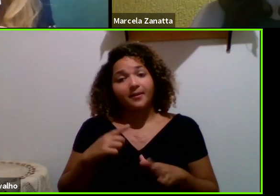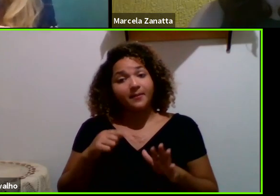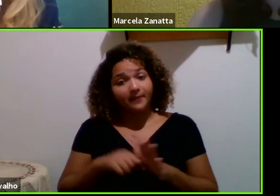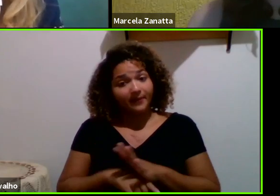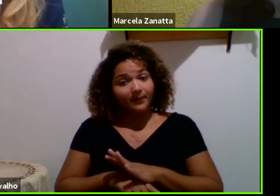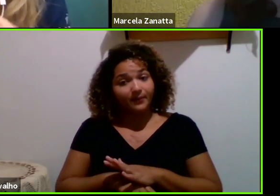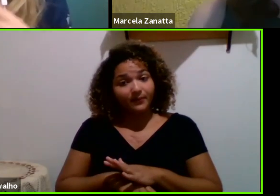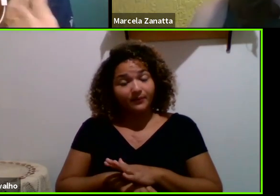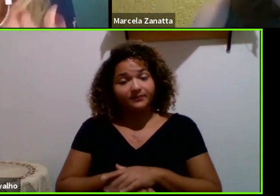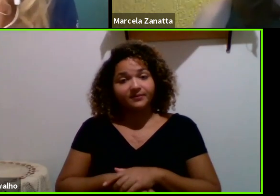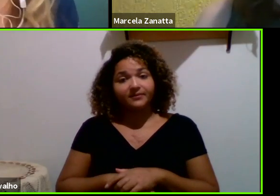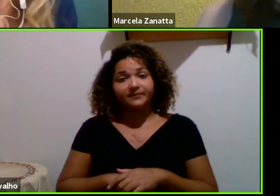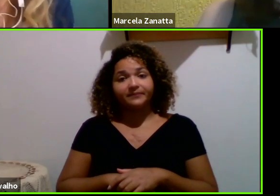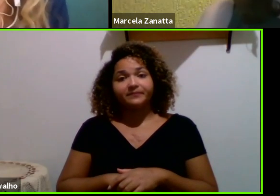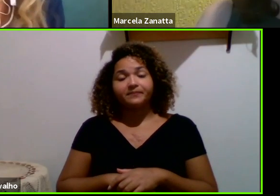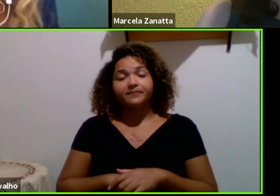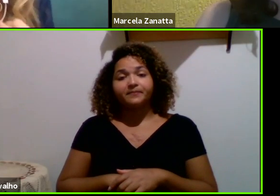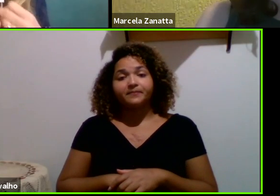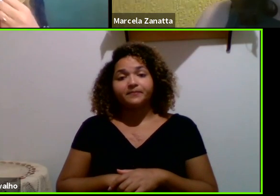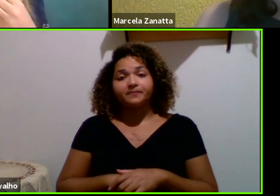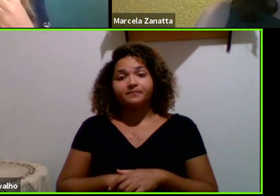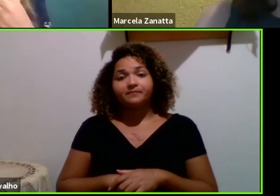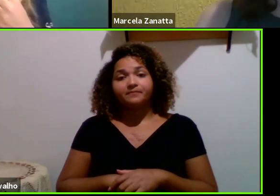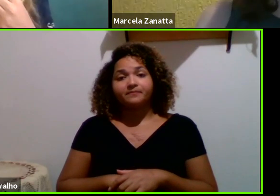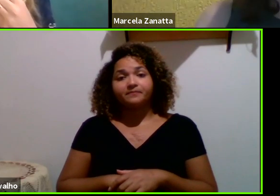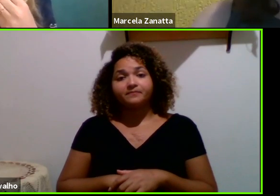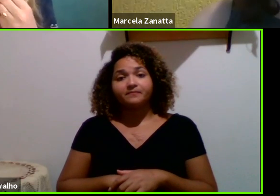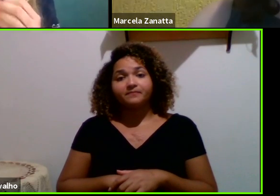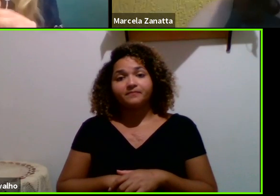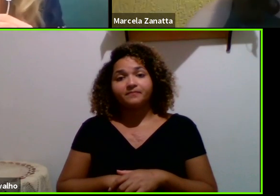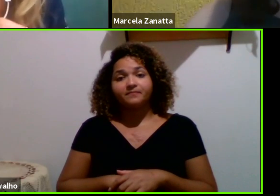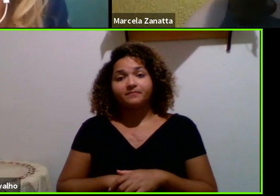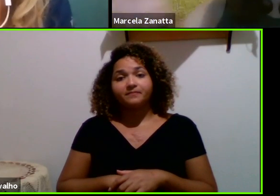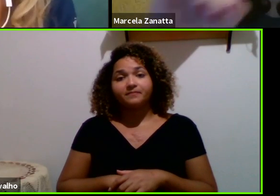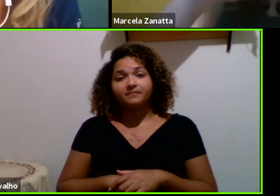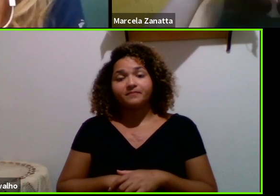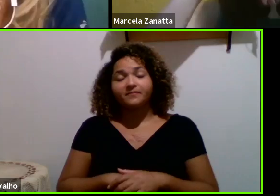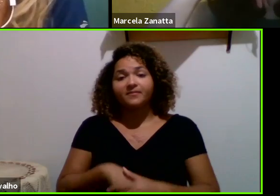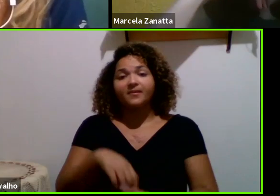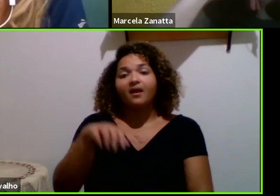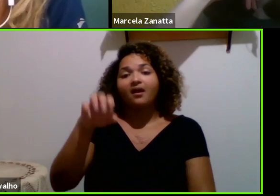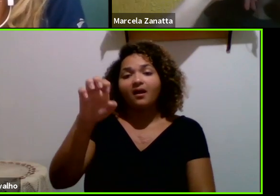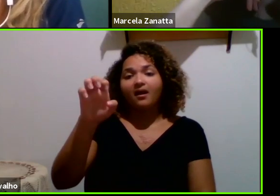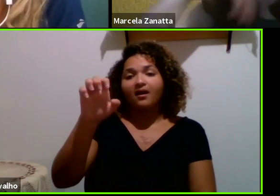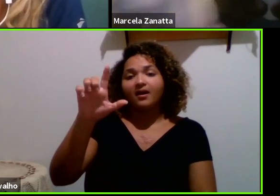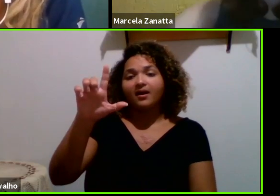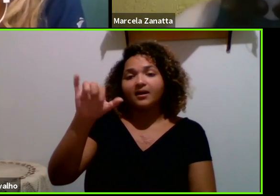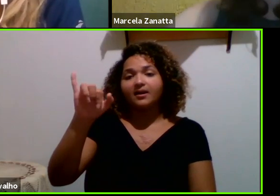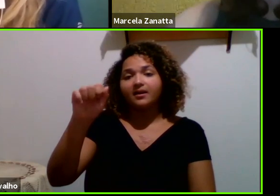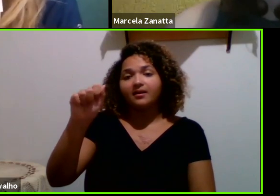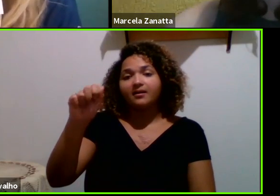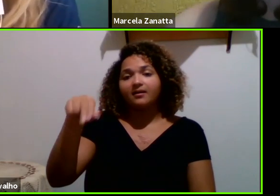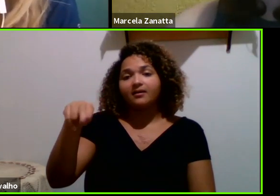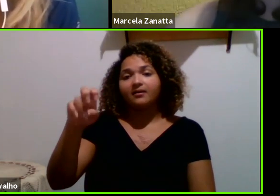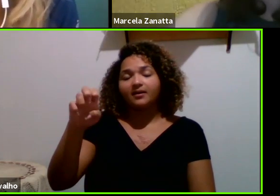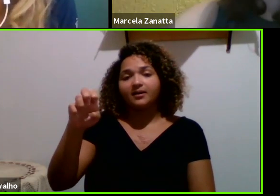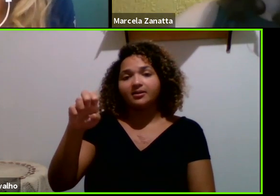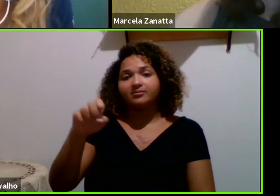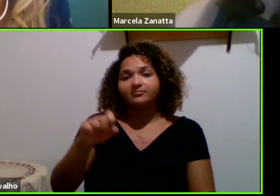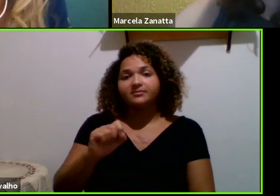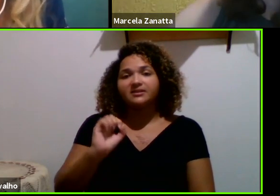veio das pessoas que nos assistem, que foi da Eliane. Ela perguntou se a